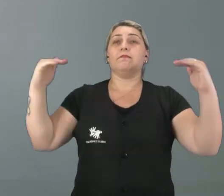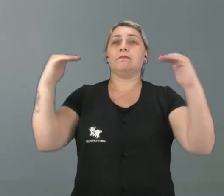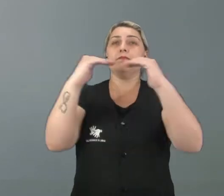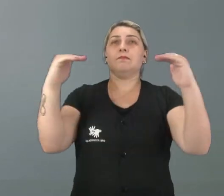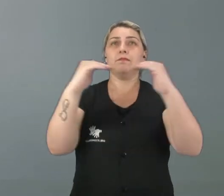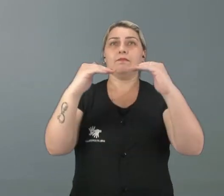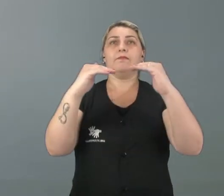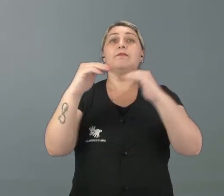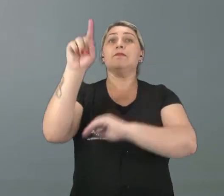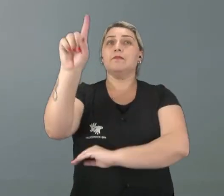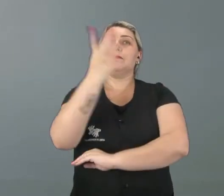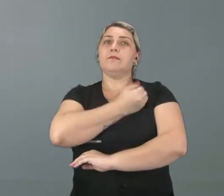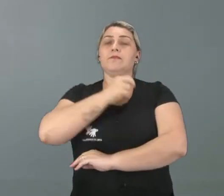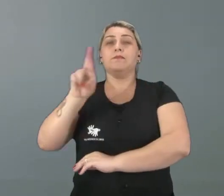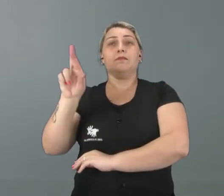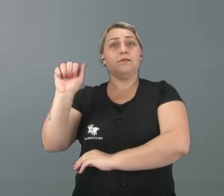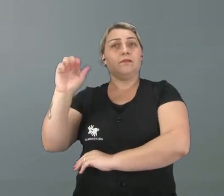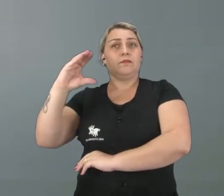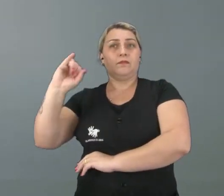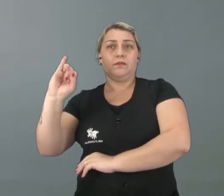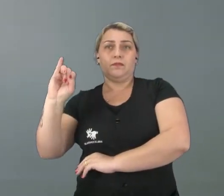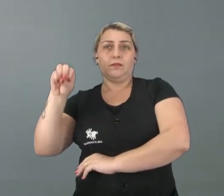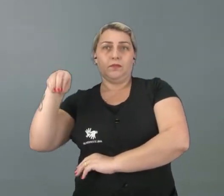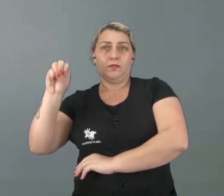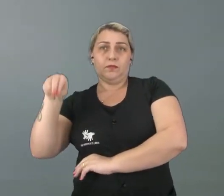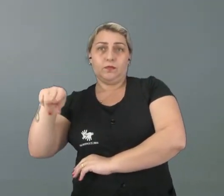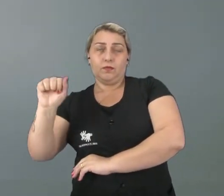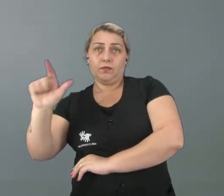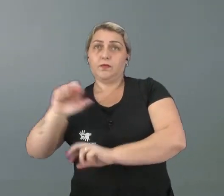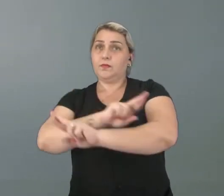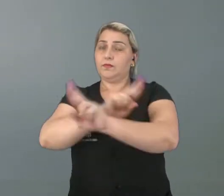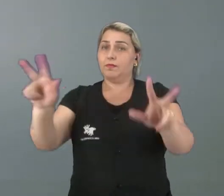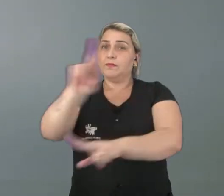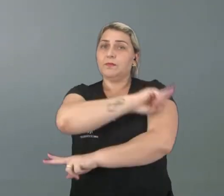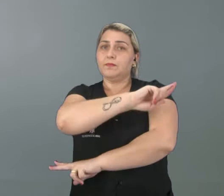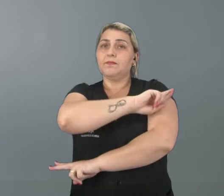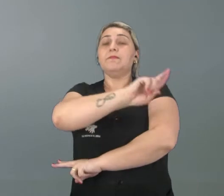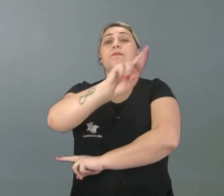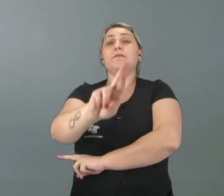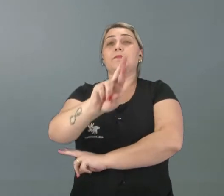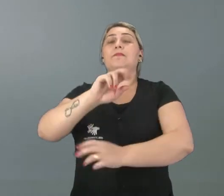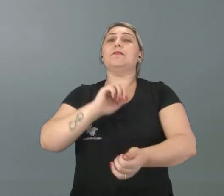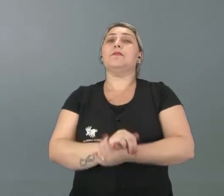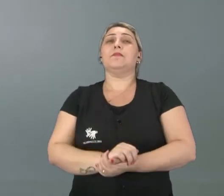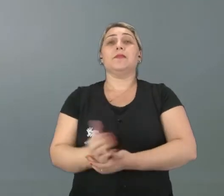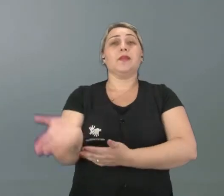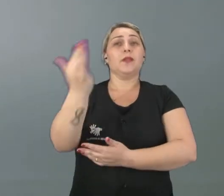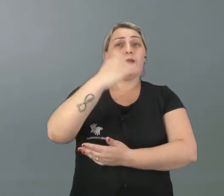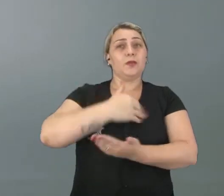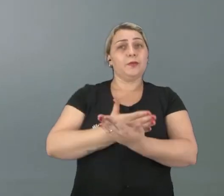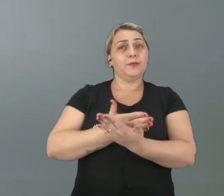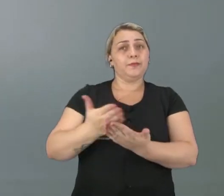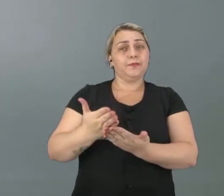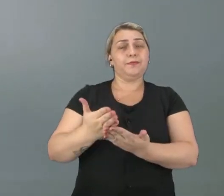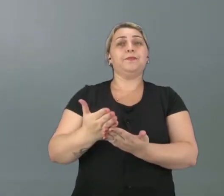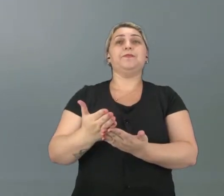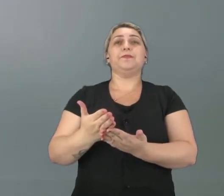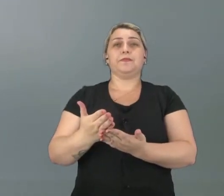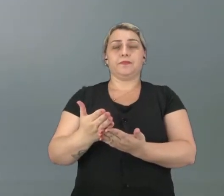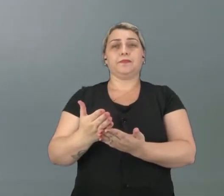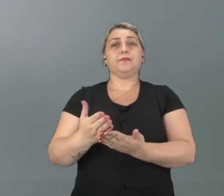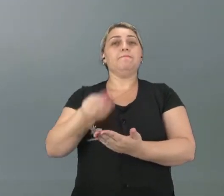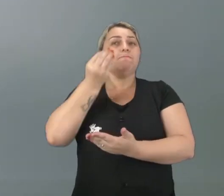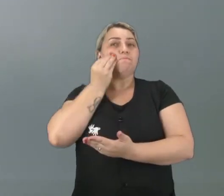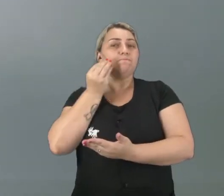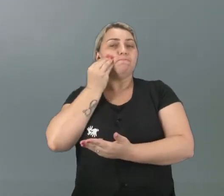relação de equivalência de um número racional nas suas diferentes representações. Vamos começar aqui para a